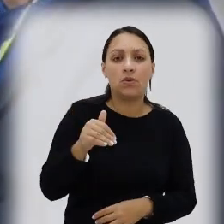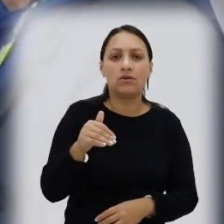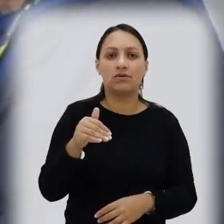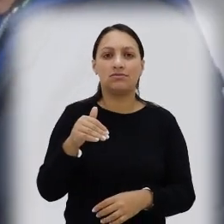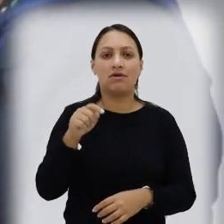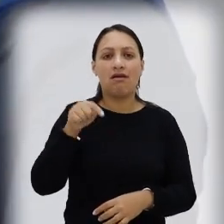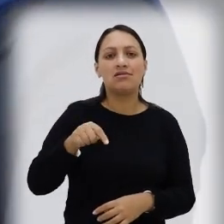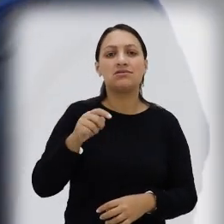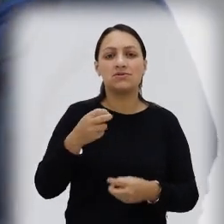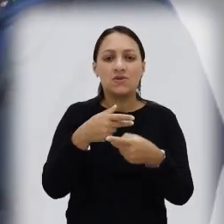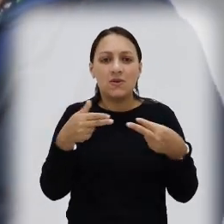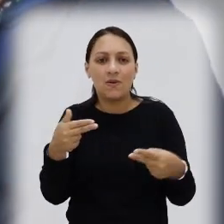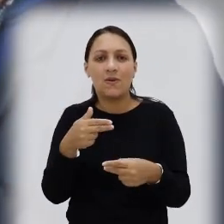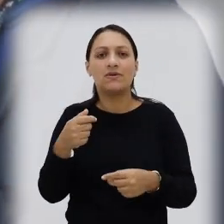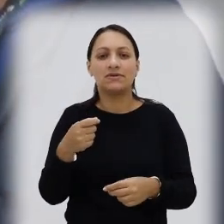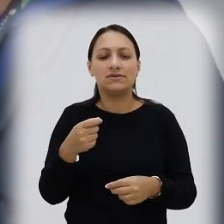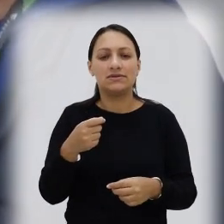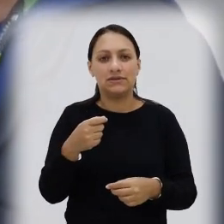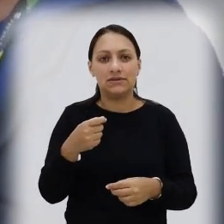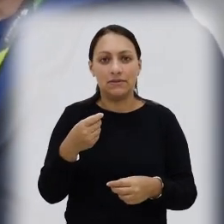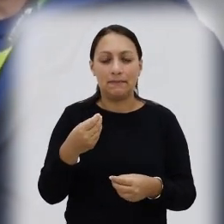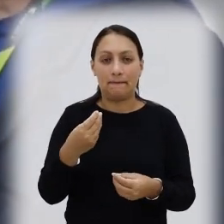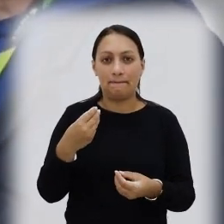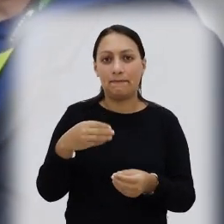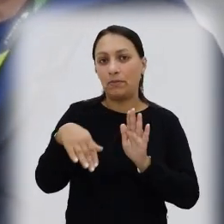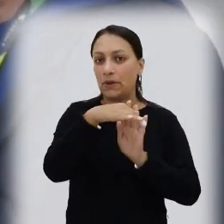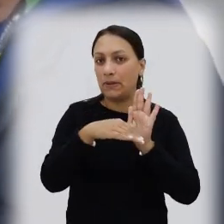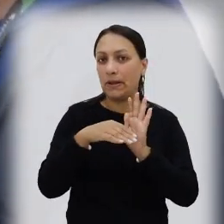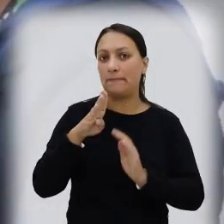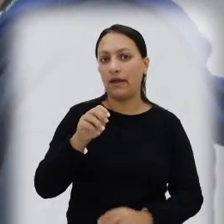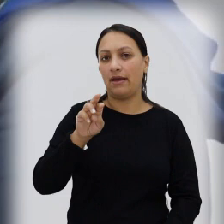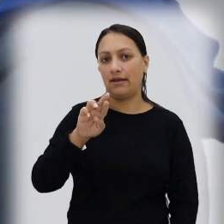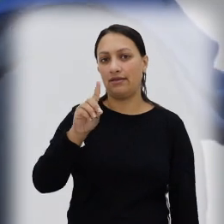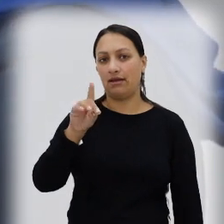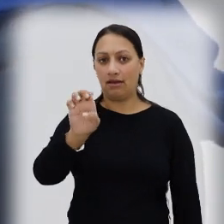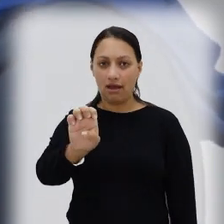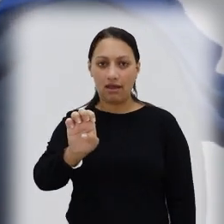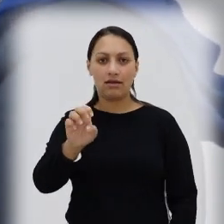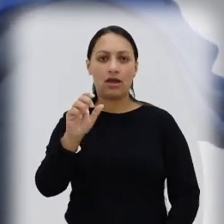essa expertise para o BRDE com alguns melhoramentos e fizemos, então,